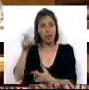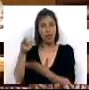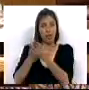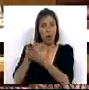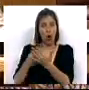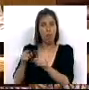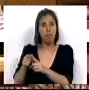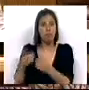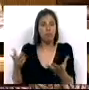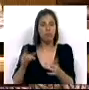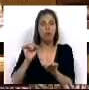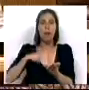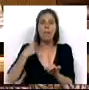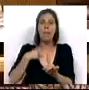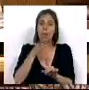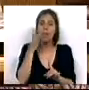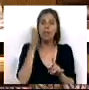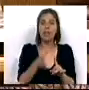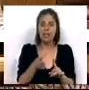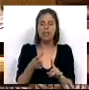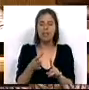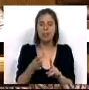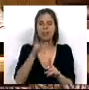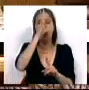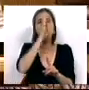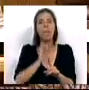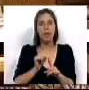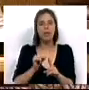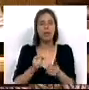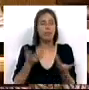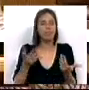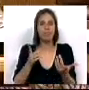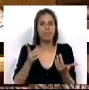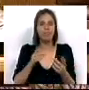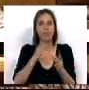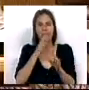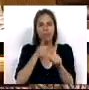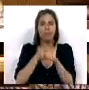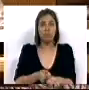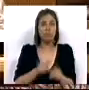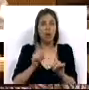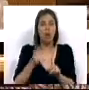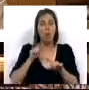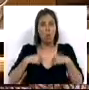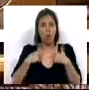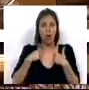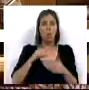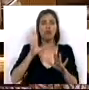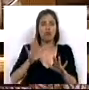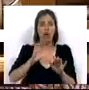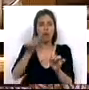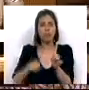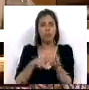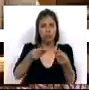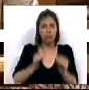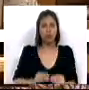Economia e, segundo as suas próprias palavras, um ministro sem peso, porque já foi coautor da